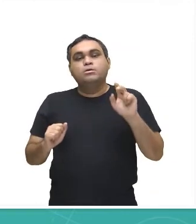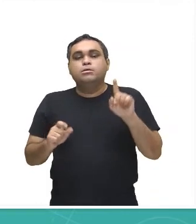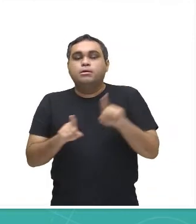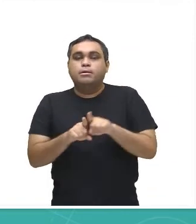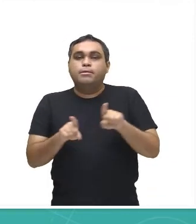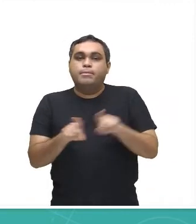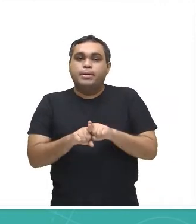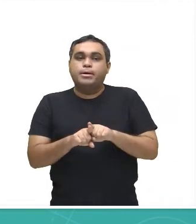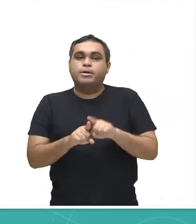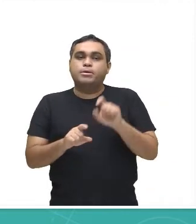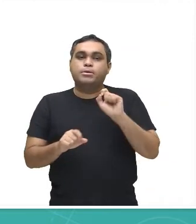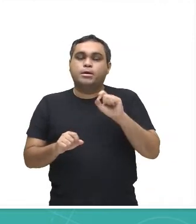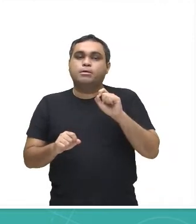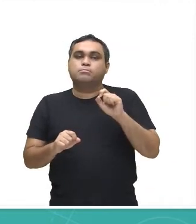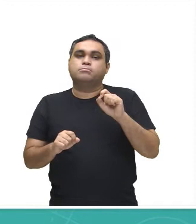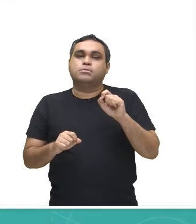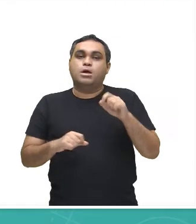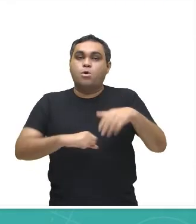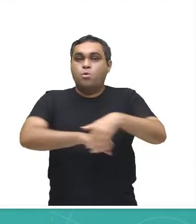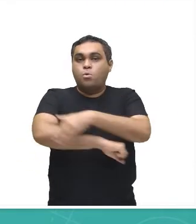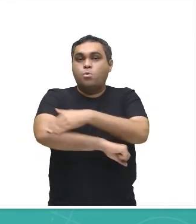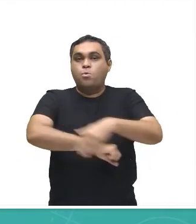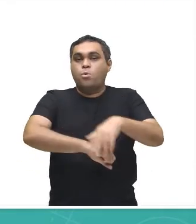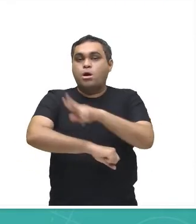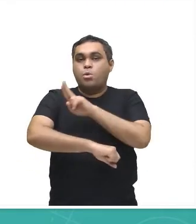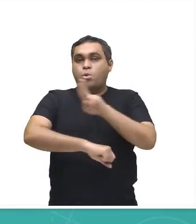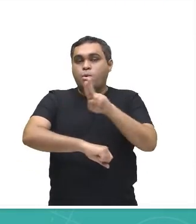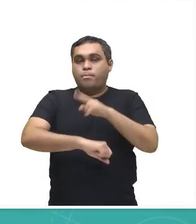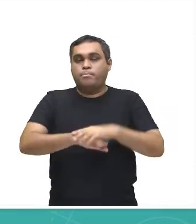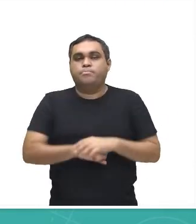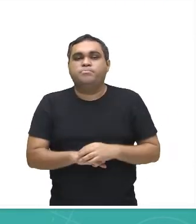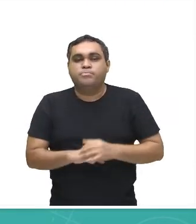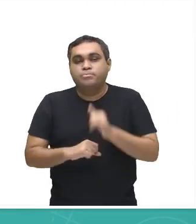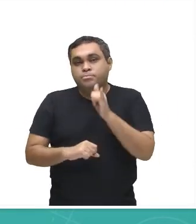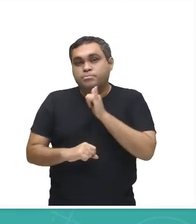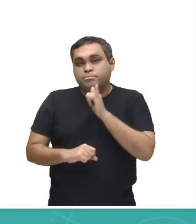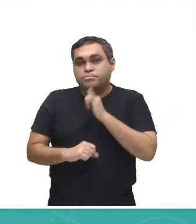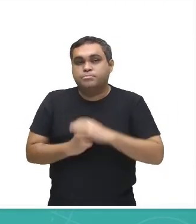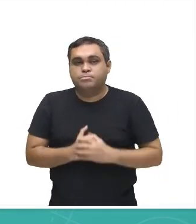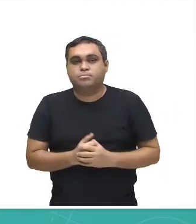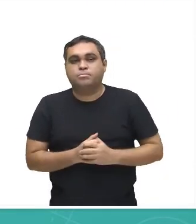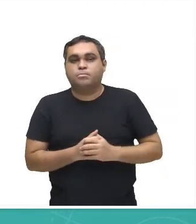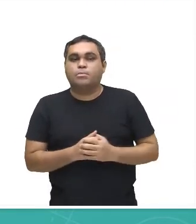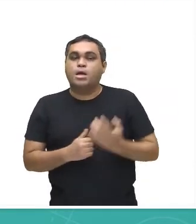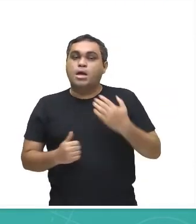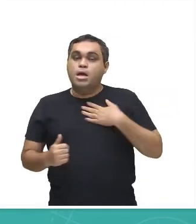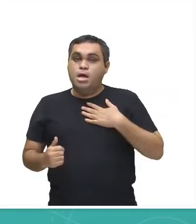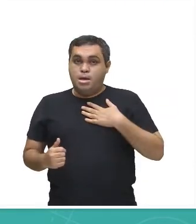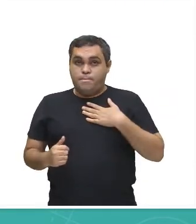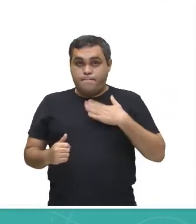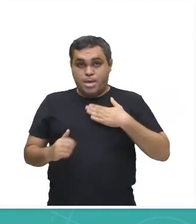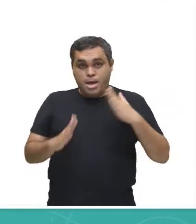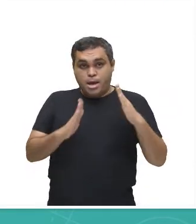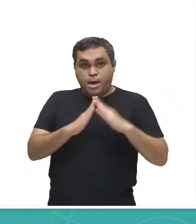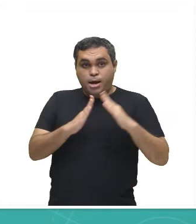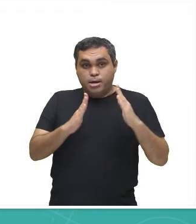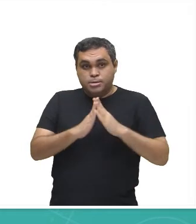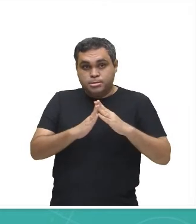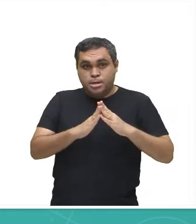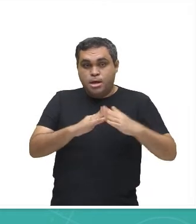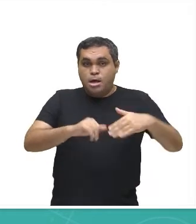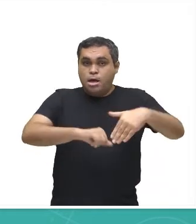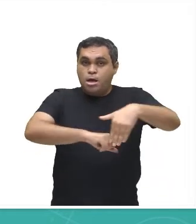o nome de uma rua, ok? O nome da rua. For example, I live on